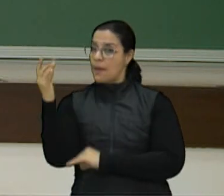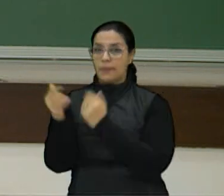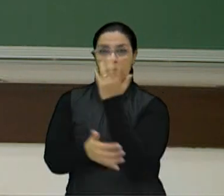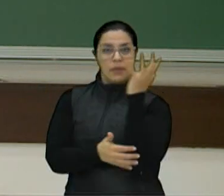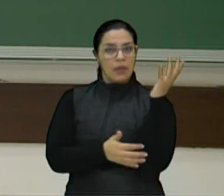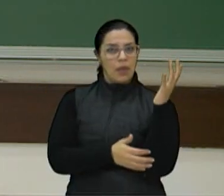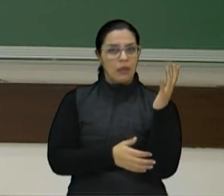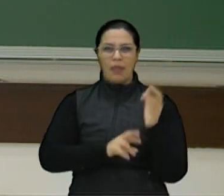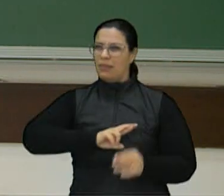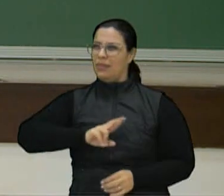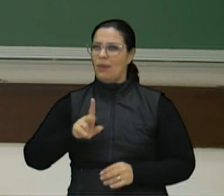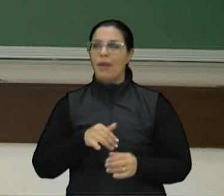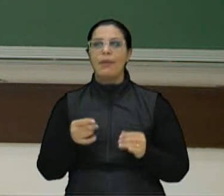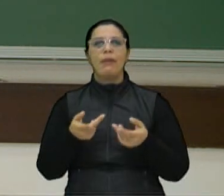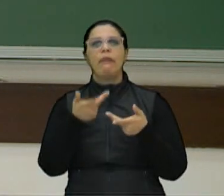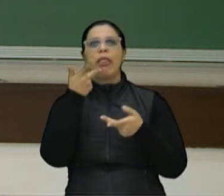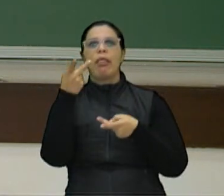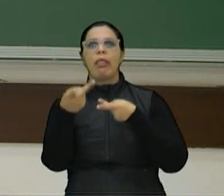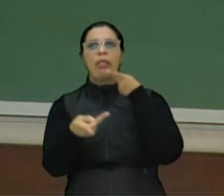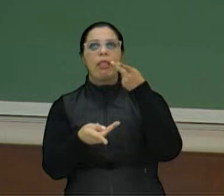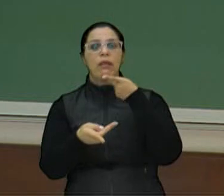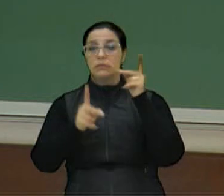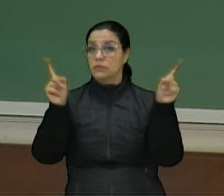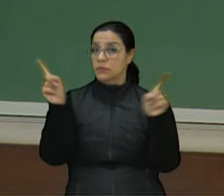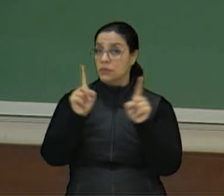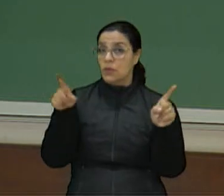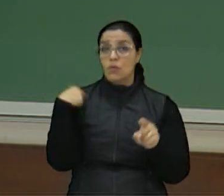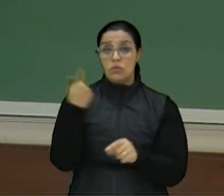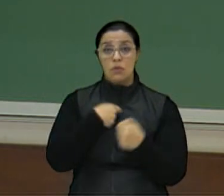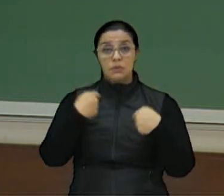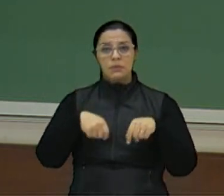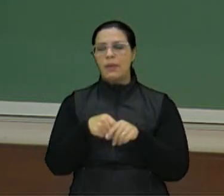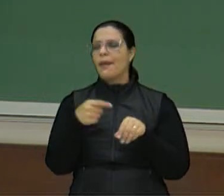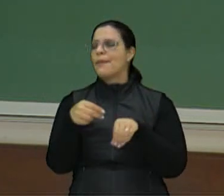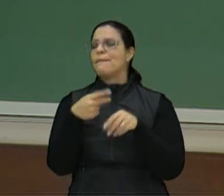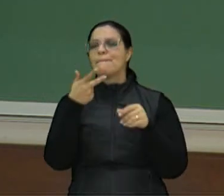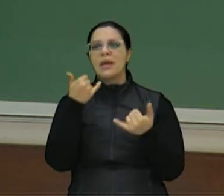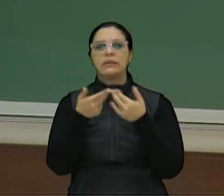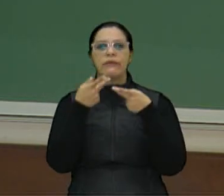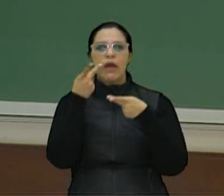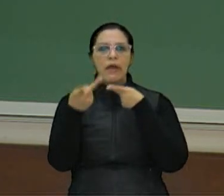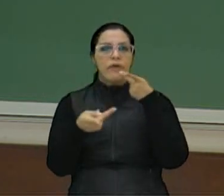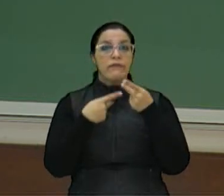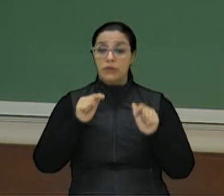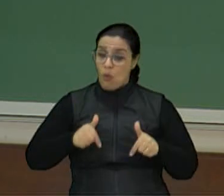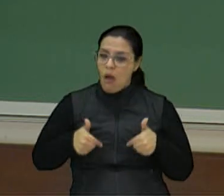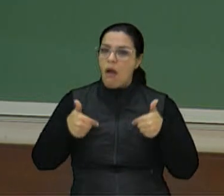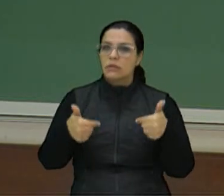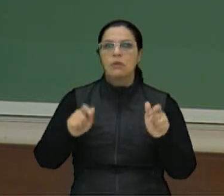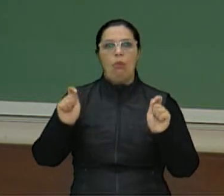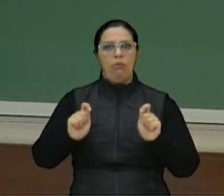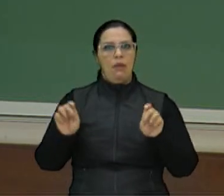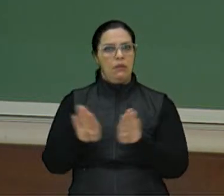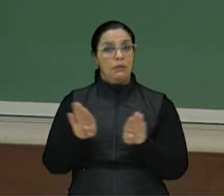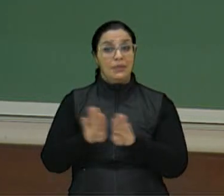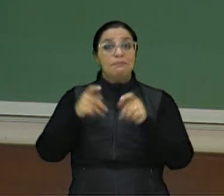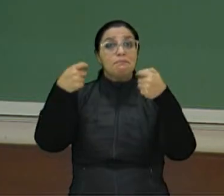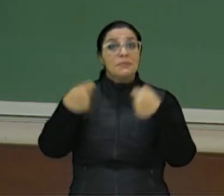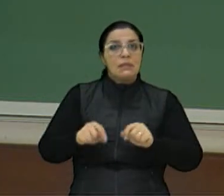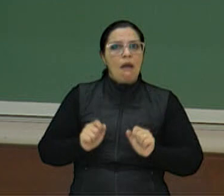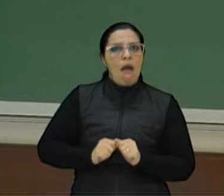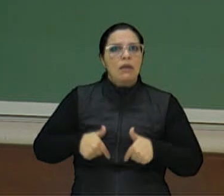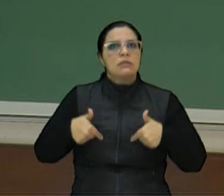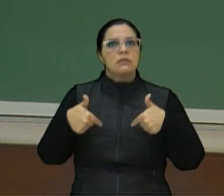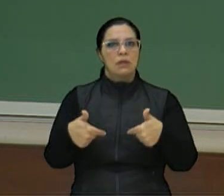é falar só. Não é só retórica, é atitude. É